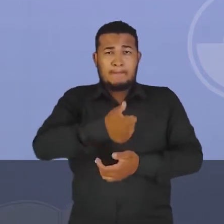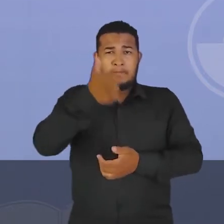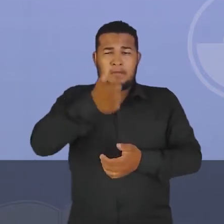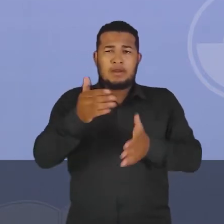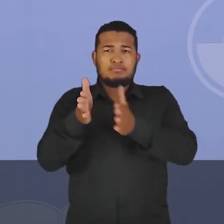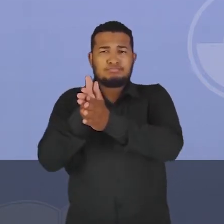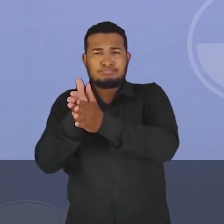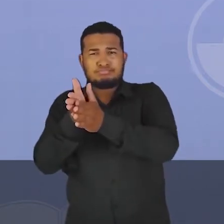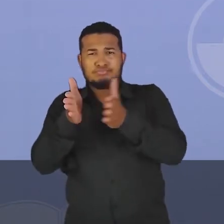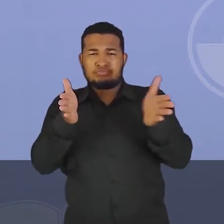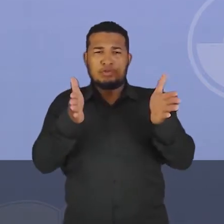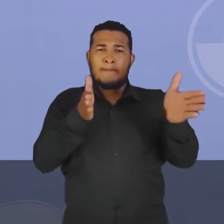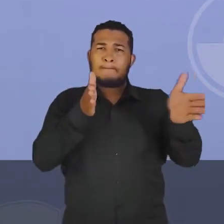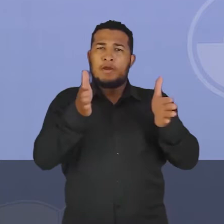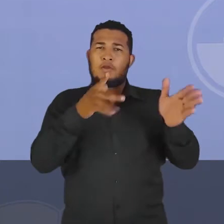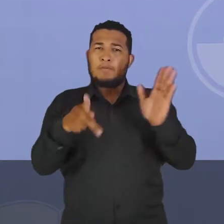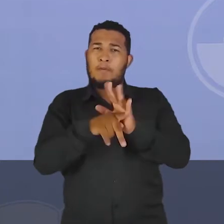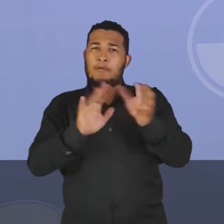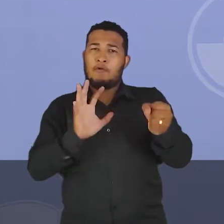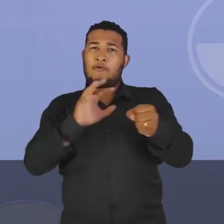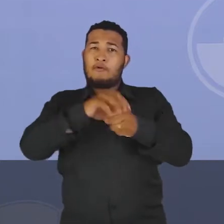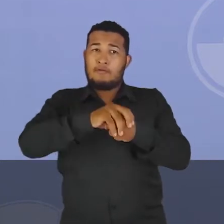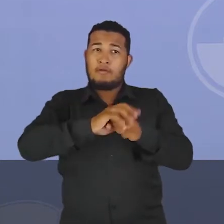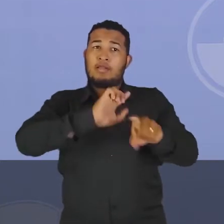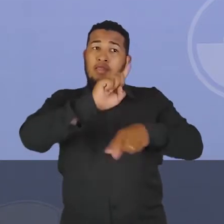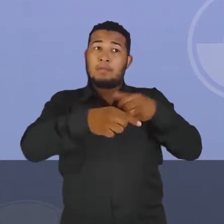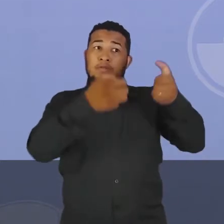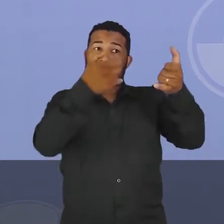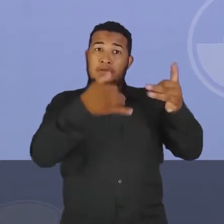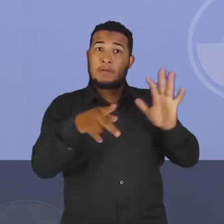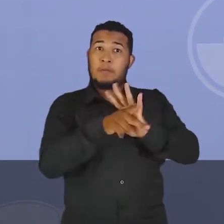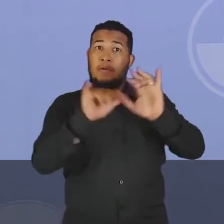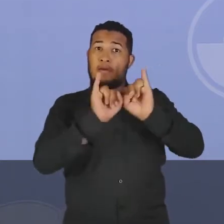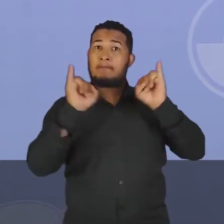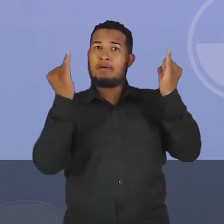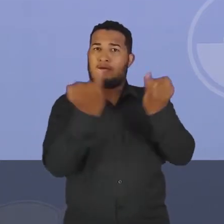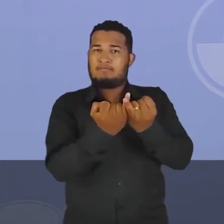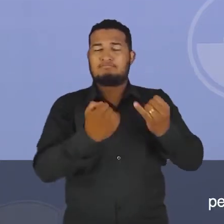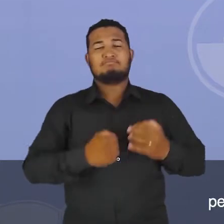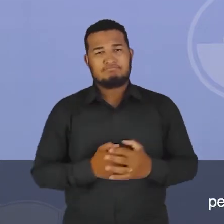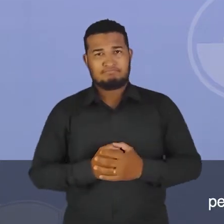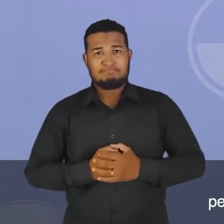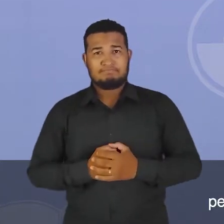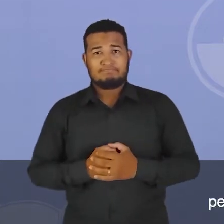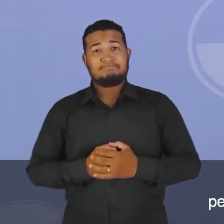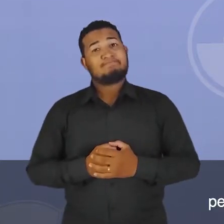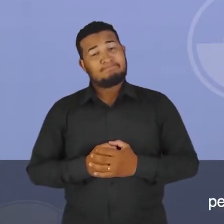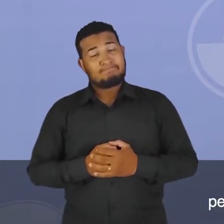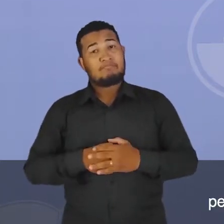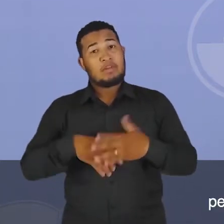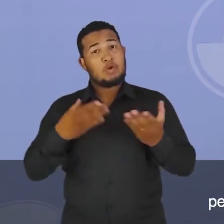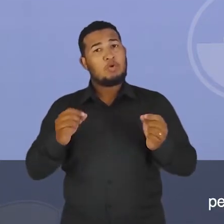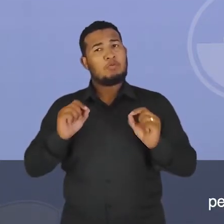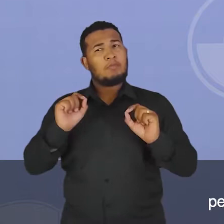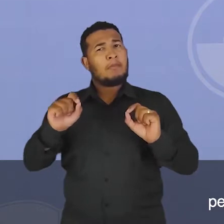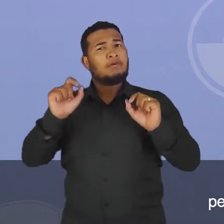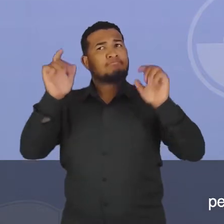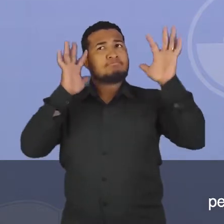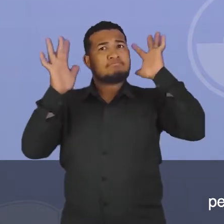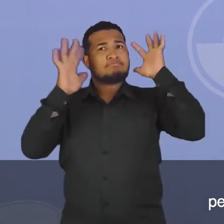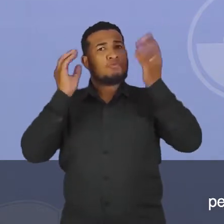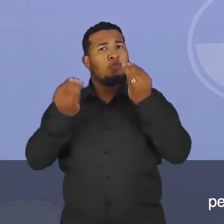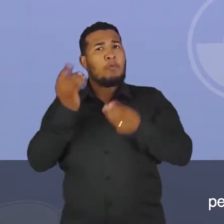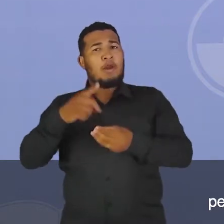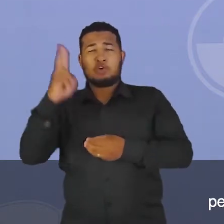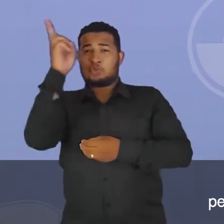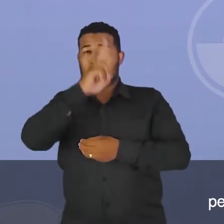período colonial, e nas outras aulas falo um pouco mais do Império e da República. Então vamos lá? Bom, gente, para pensar na história do Espírito Santo, a